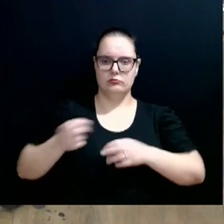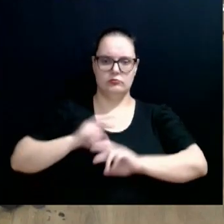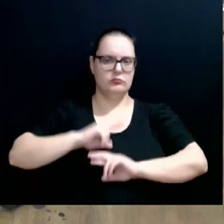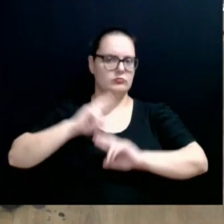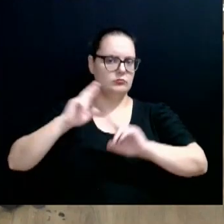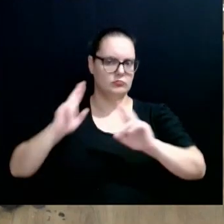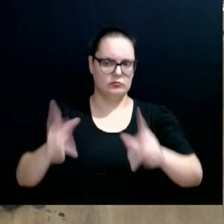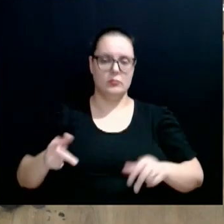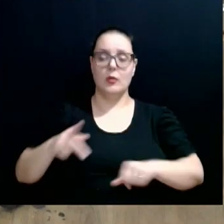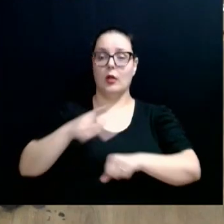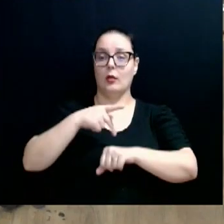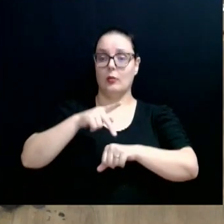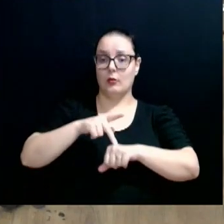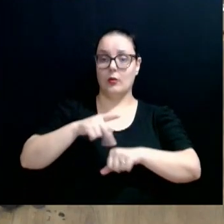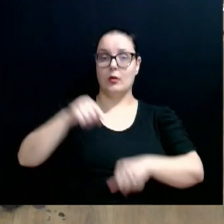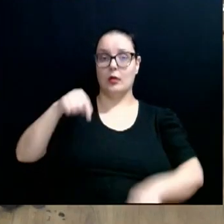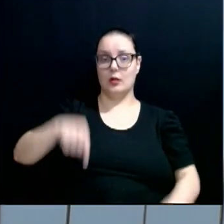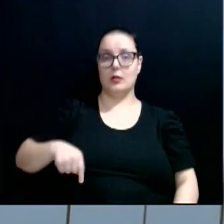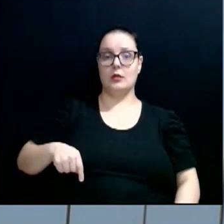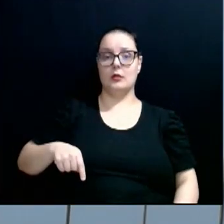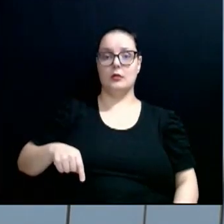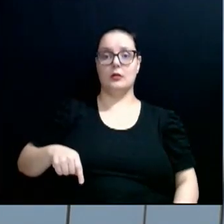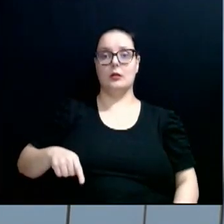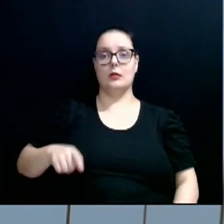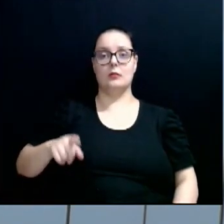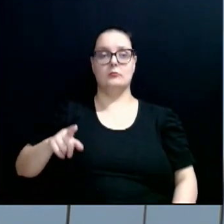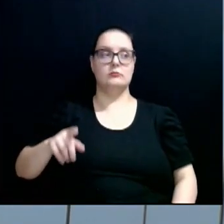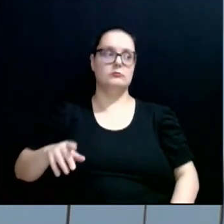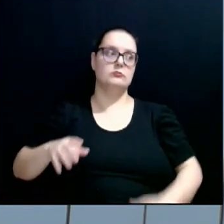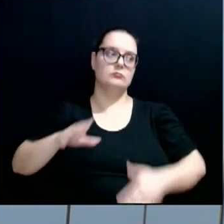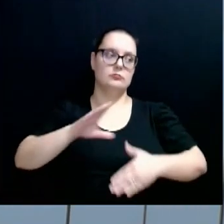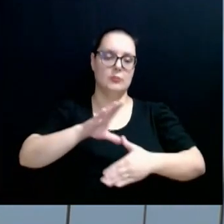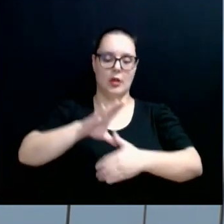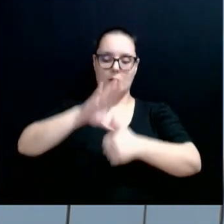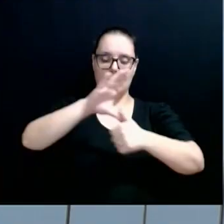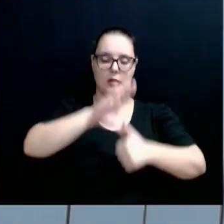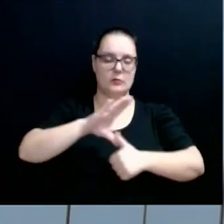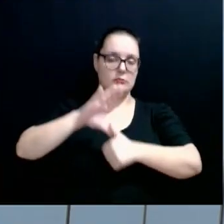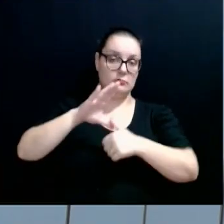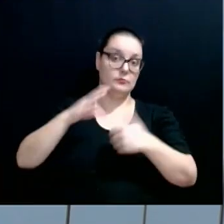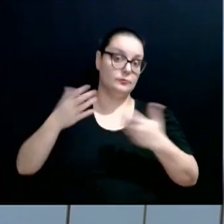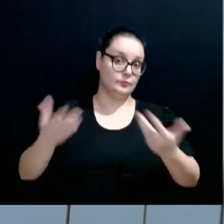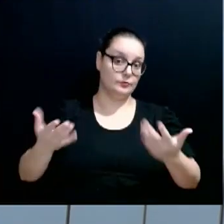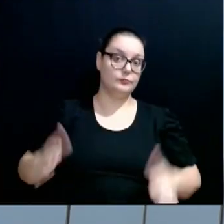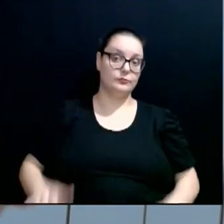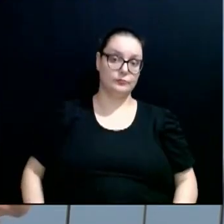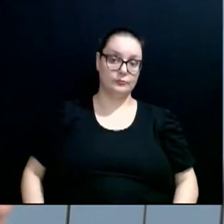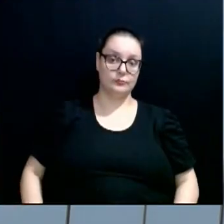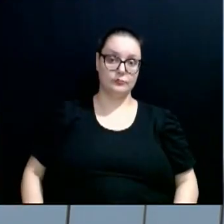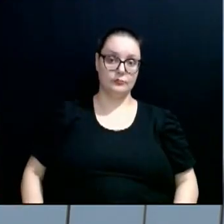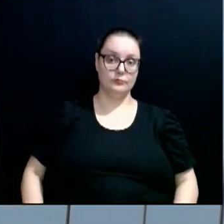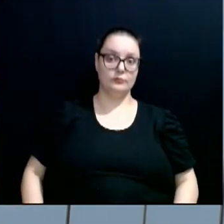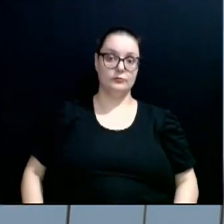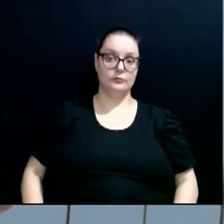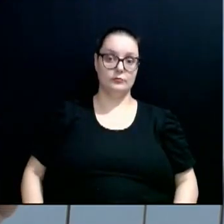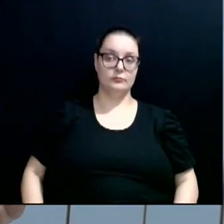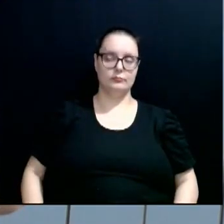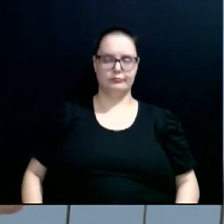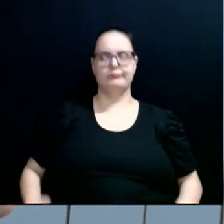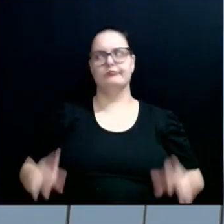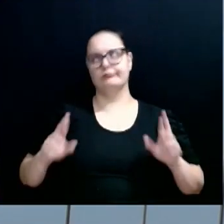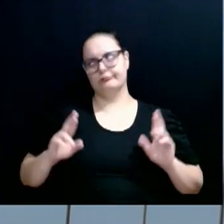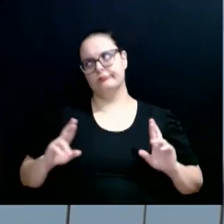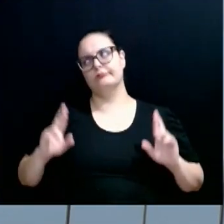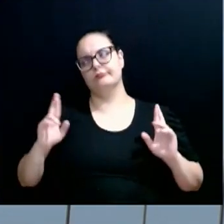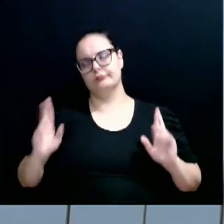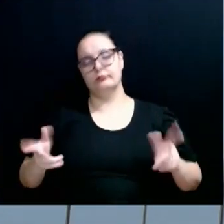aqui da América do Sul. Então, seria assim, bem diferente e